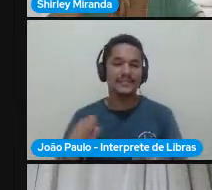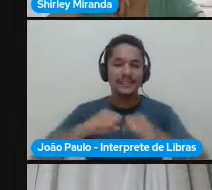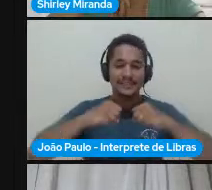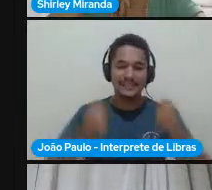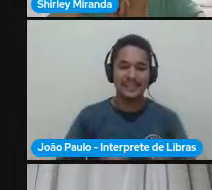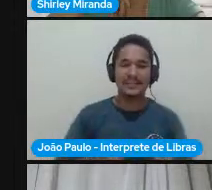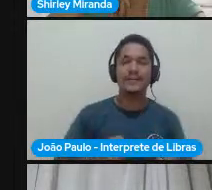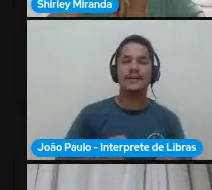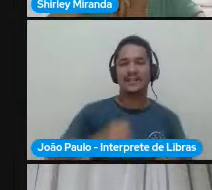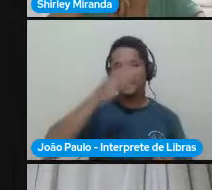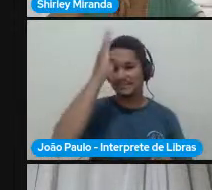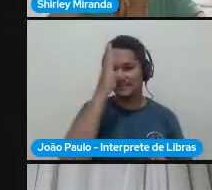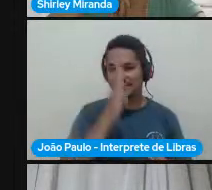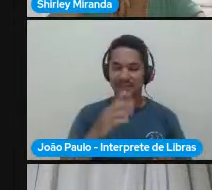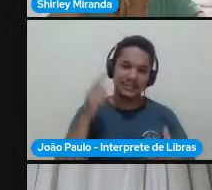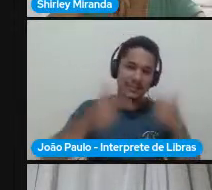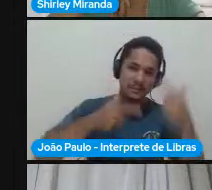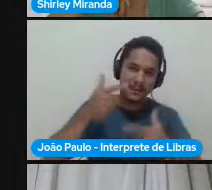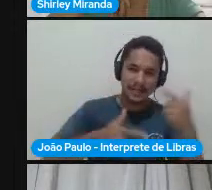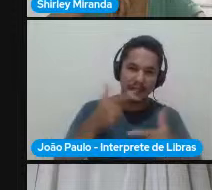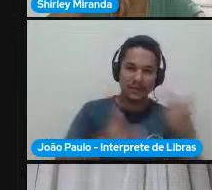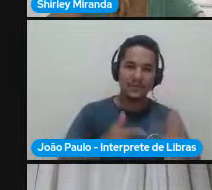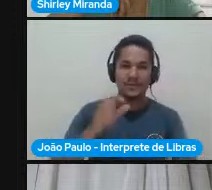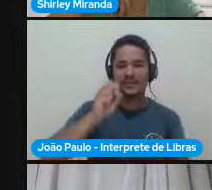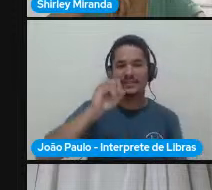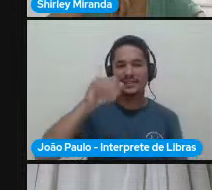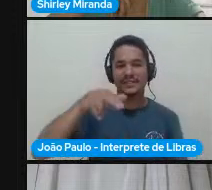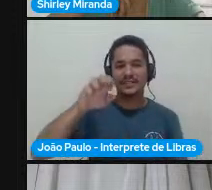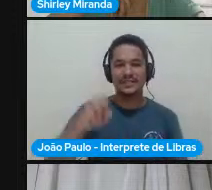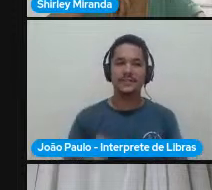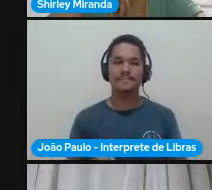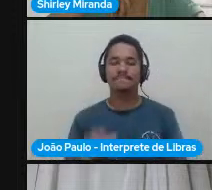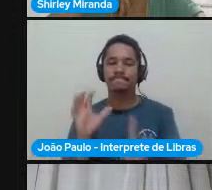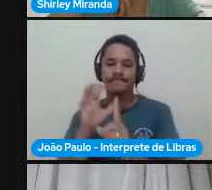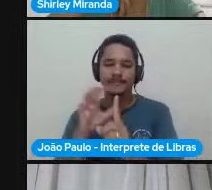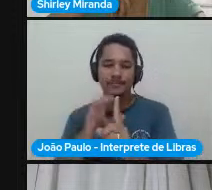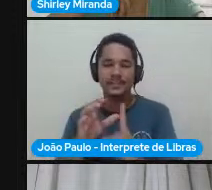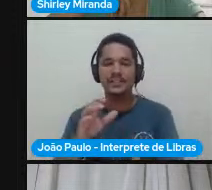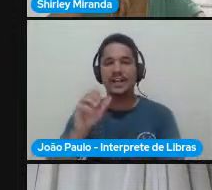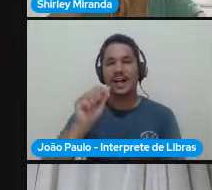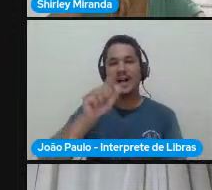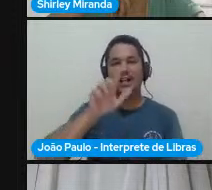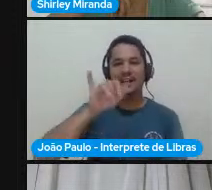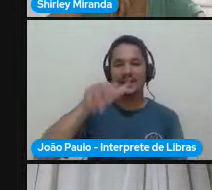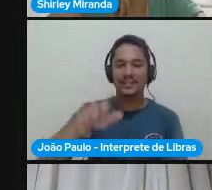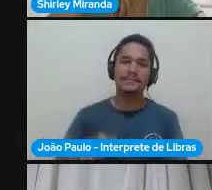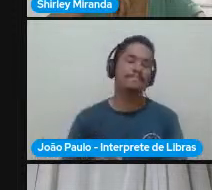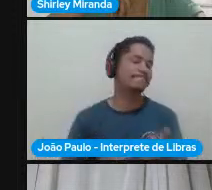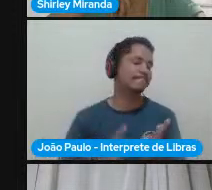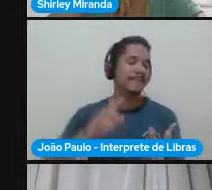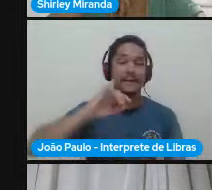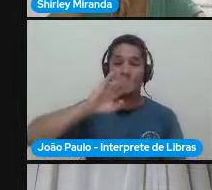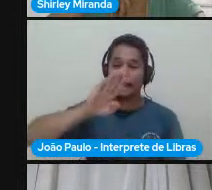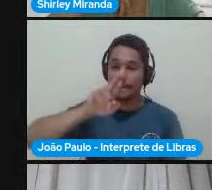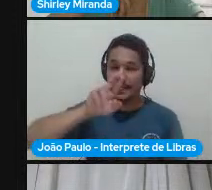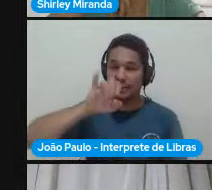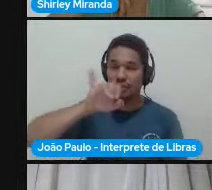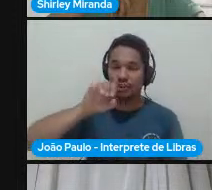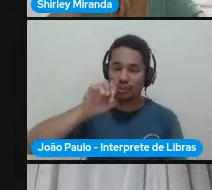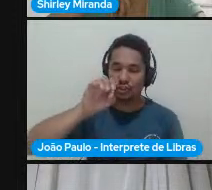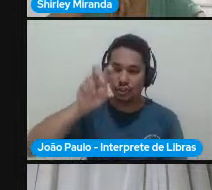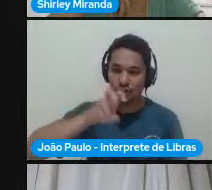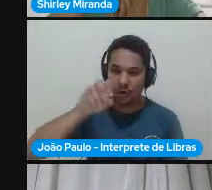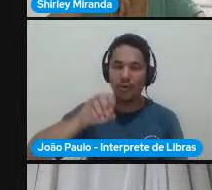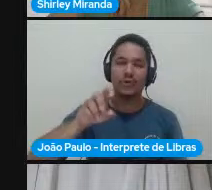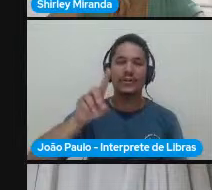Emprego, SINE, a Transista Influência Aline Profeta, a Asprom, Brechó da Lalau, a Cedipro,